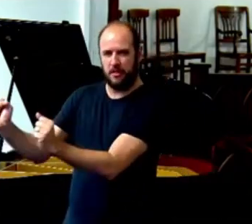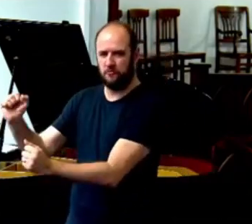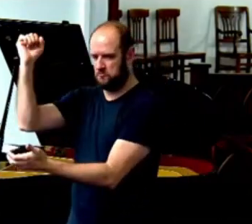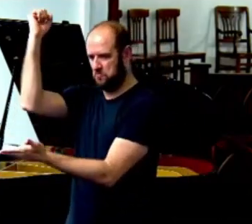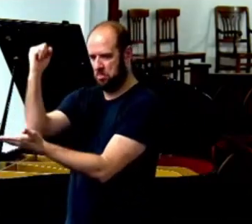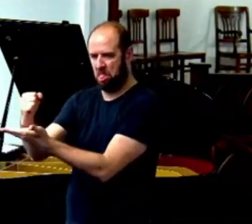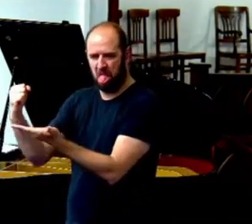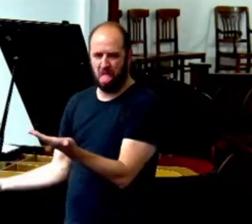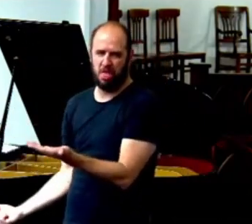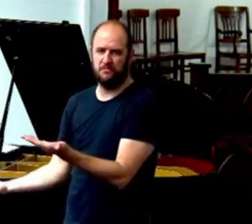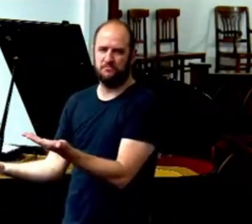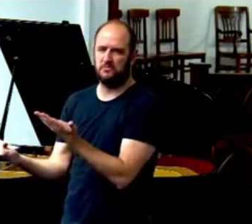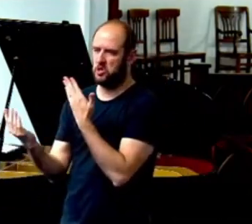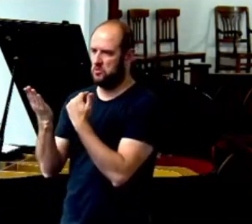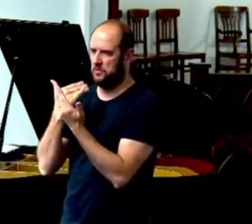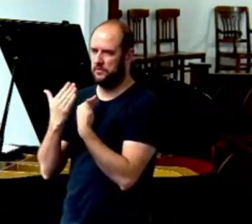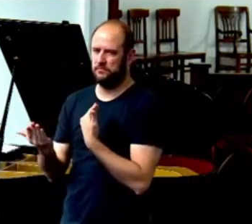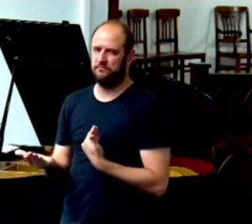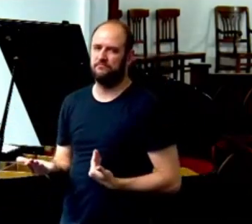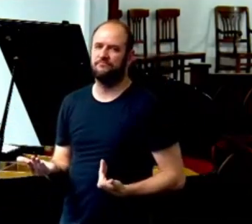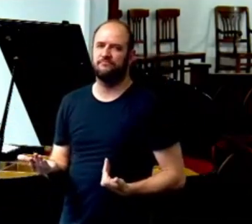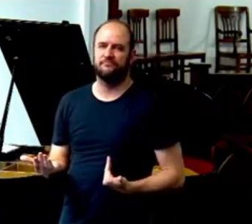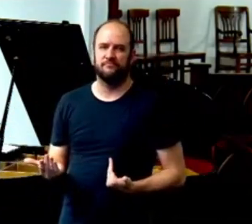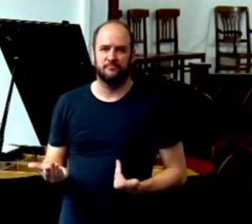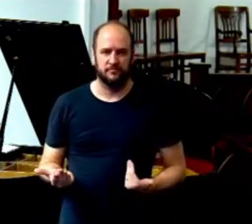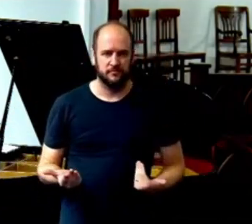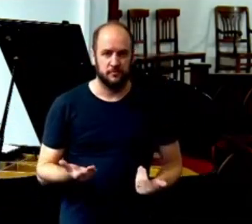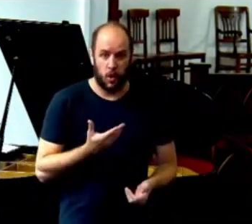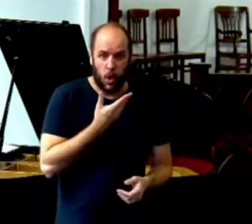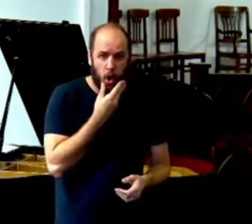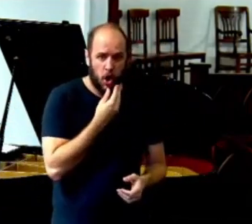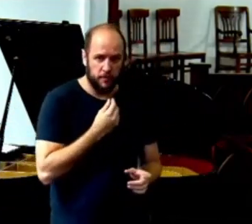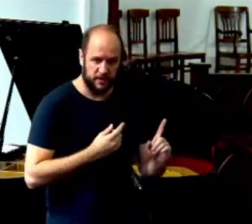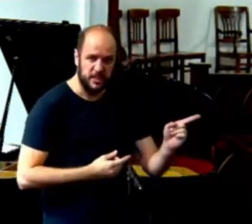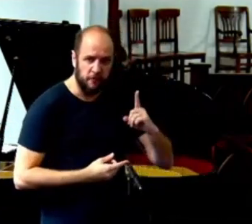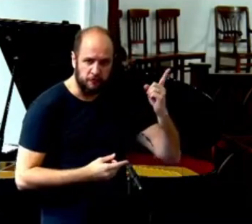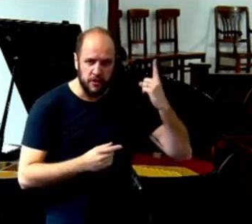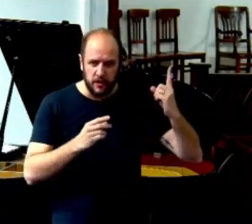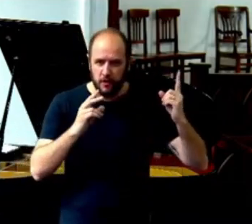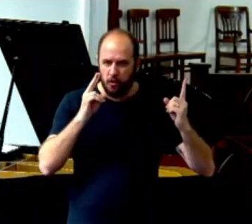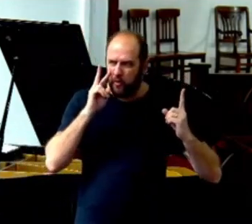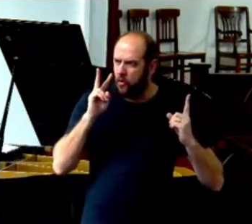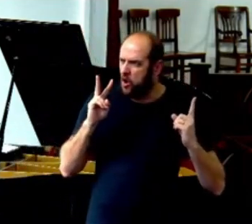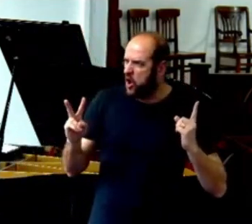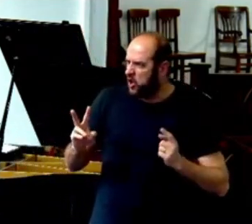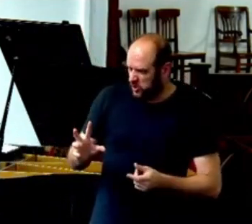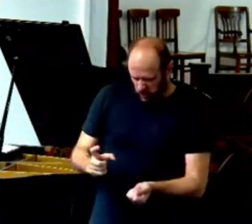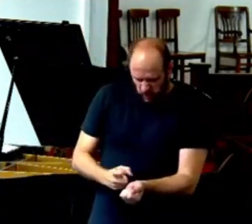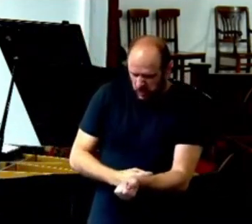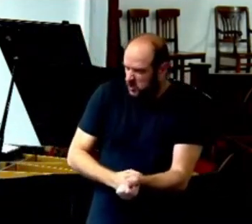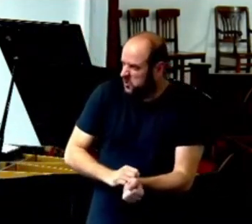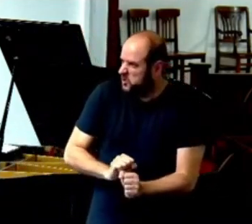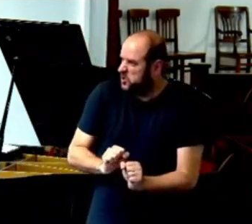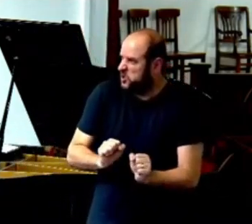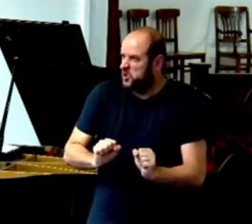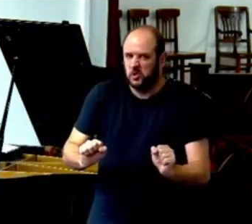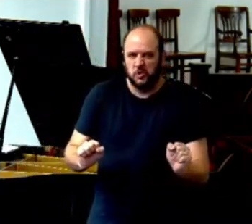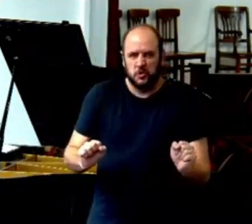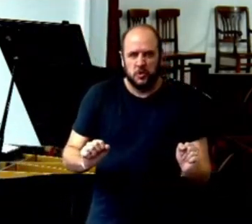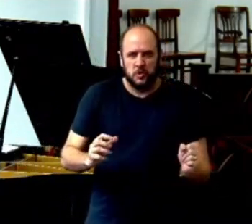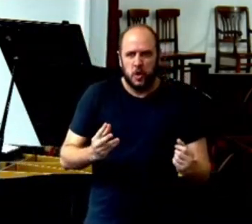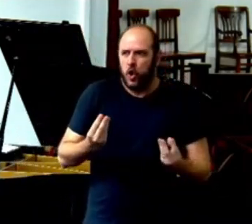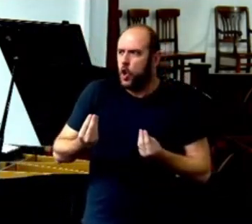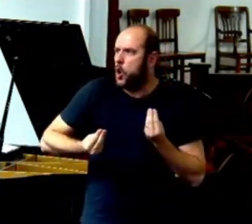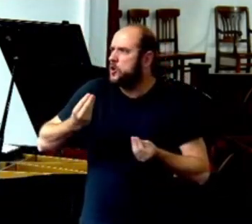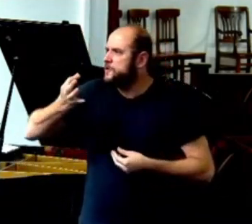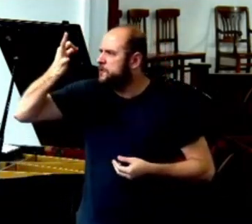chegado. Então, o furor de Davi se acendeu contra aquele homem, e ele disse a